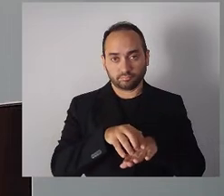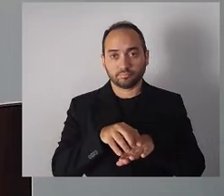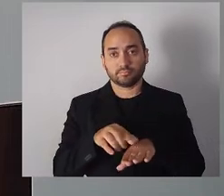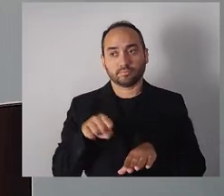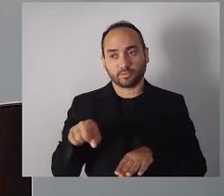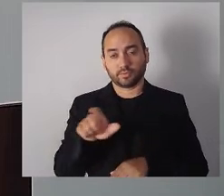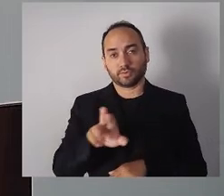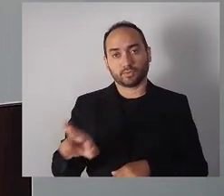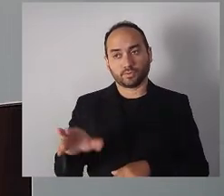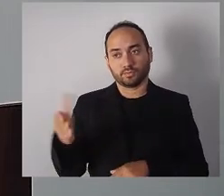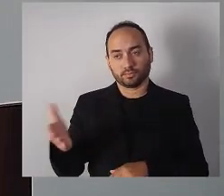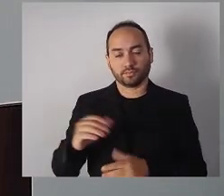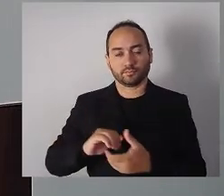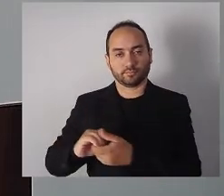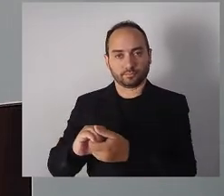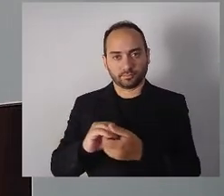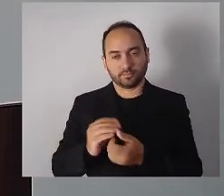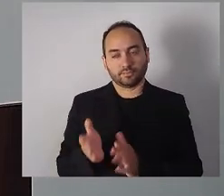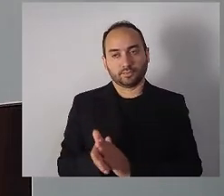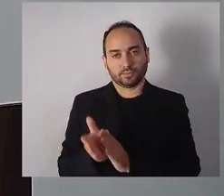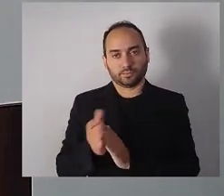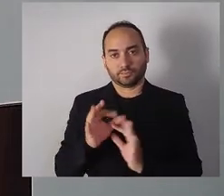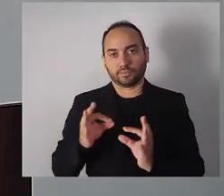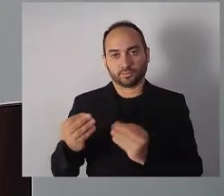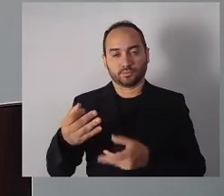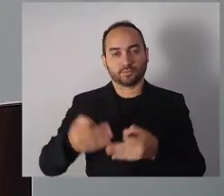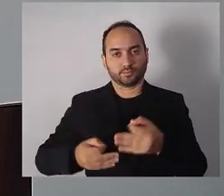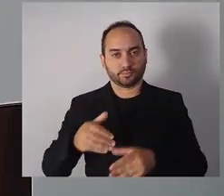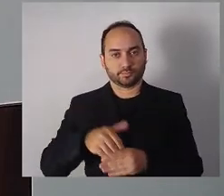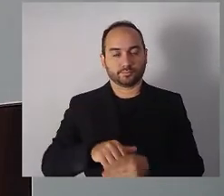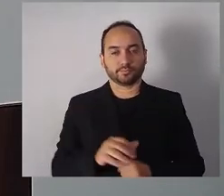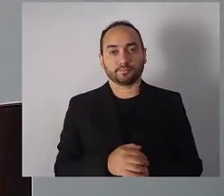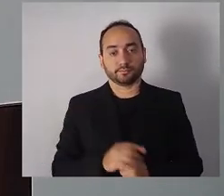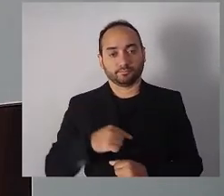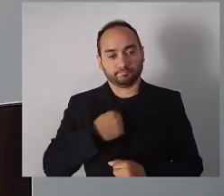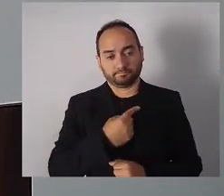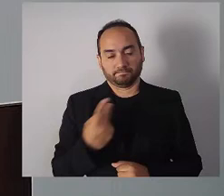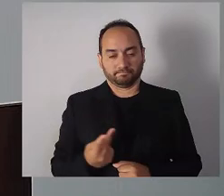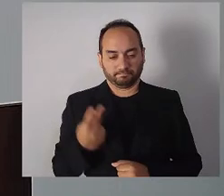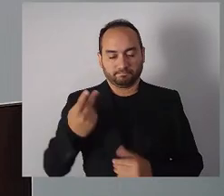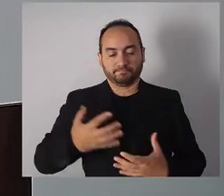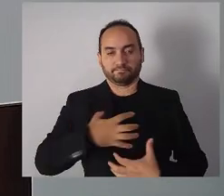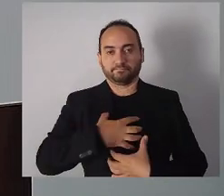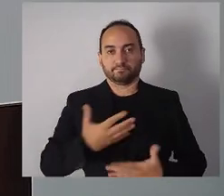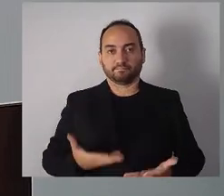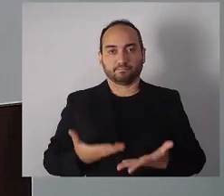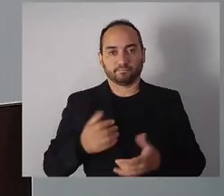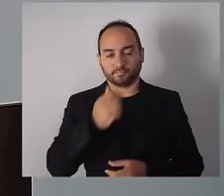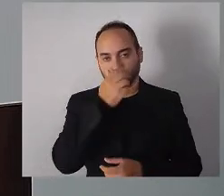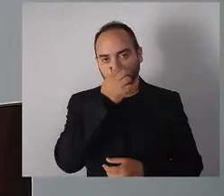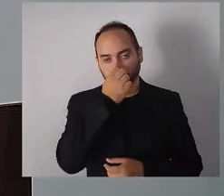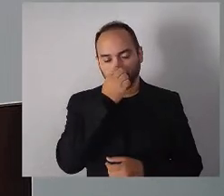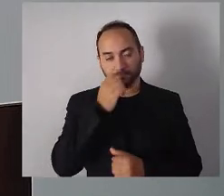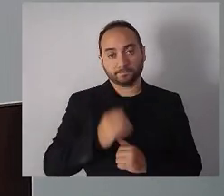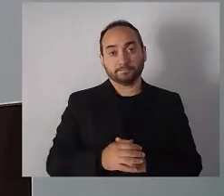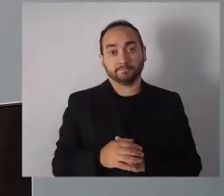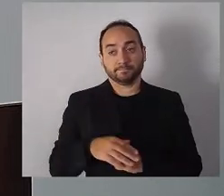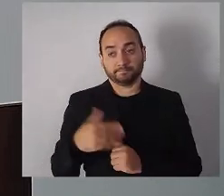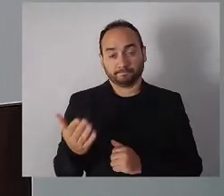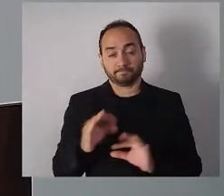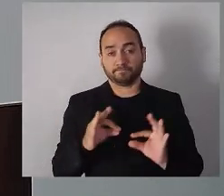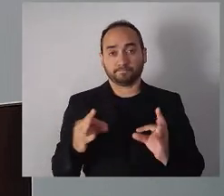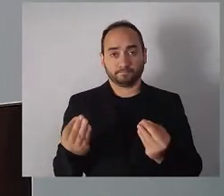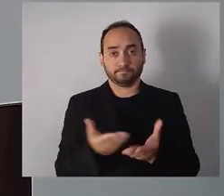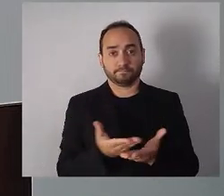nome, parabenizo toda a justiça eleitoral. Nos sentimos verdadeiramente valorizados. Excelentíssimo senhor vice-presidente, que acompanha de